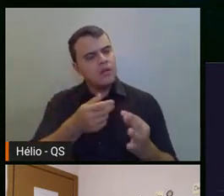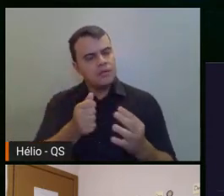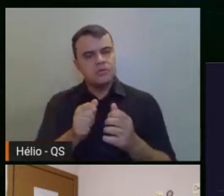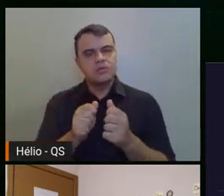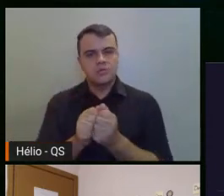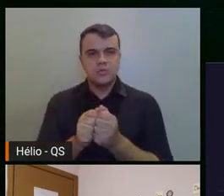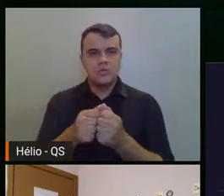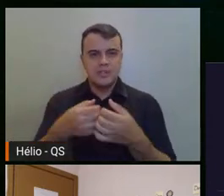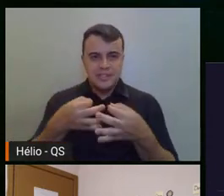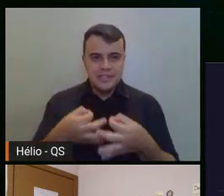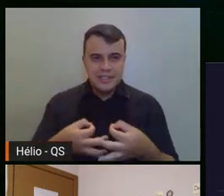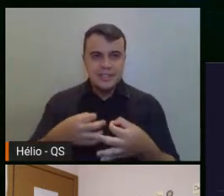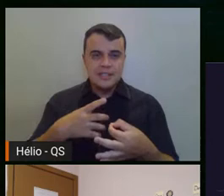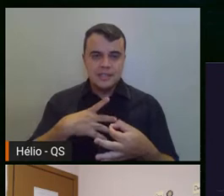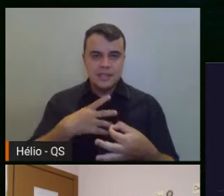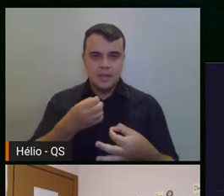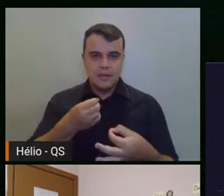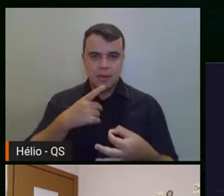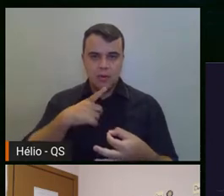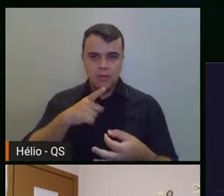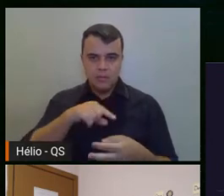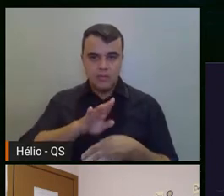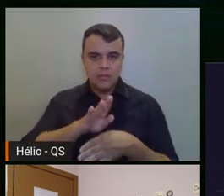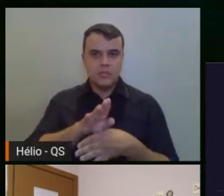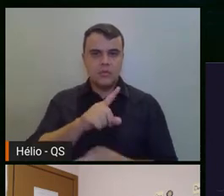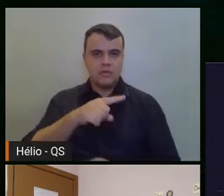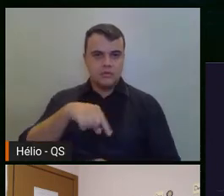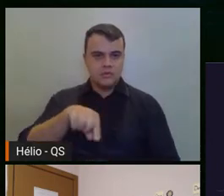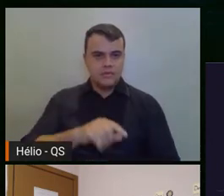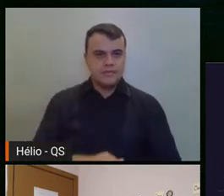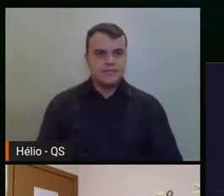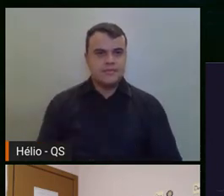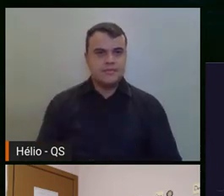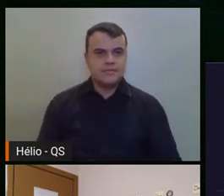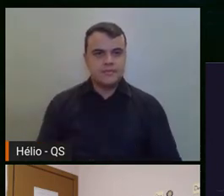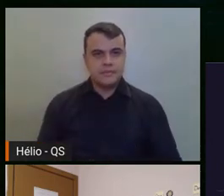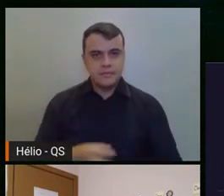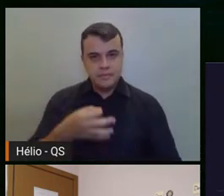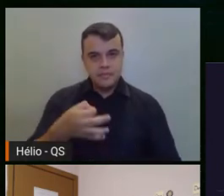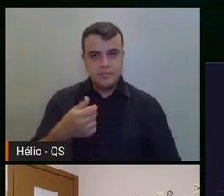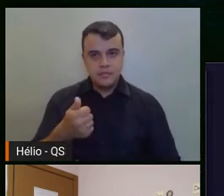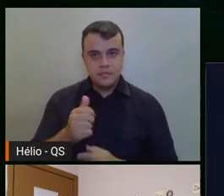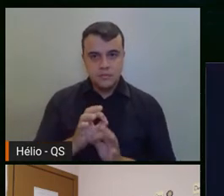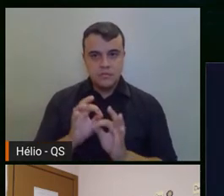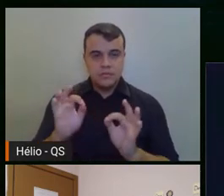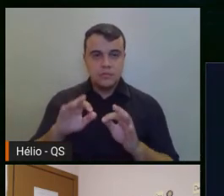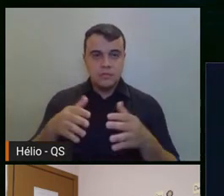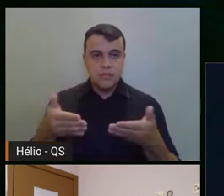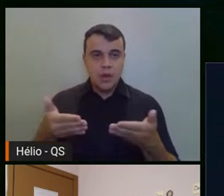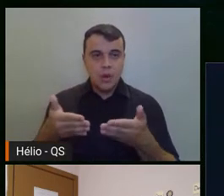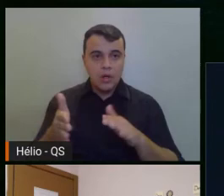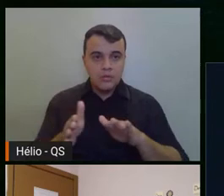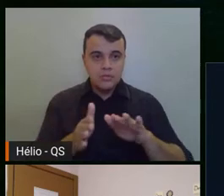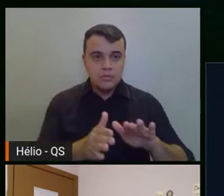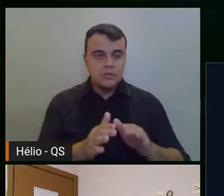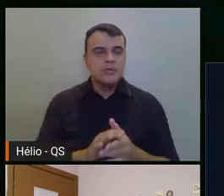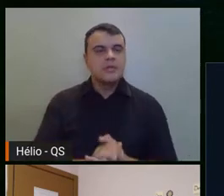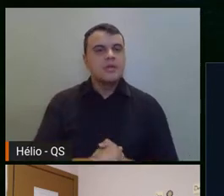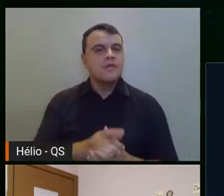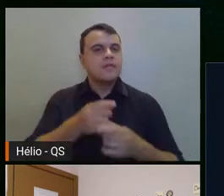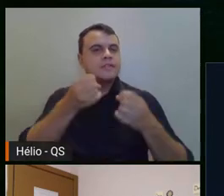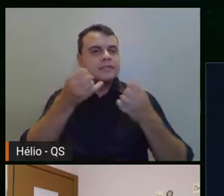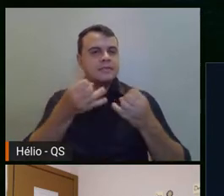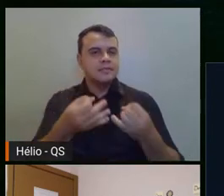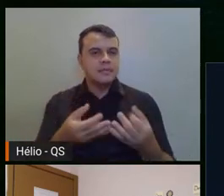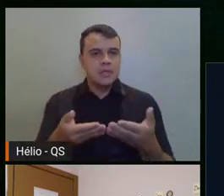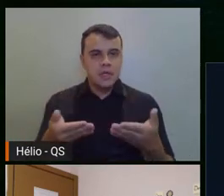gente também que tenho certeza que tem bastante para agregar para você É isso aí Felipão sensacional Então vamos dar continuidade aí galera vou falar um pouquinho